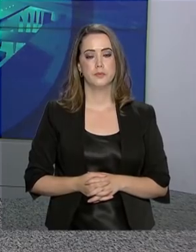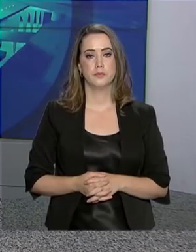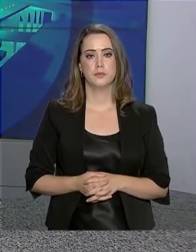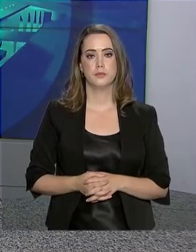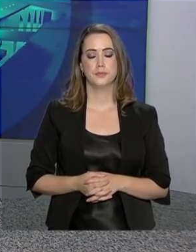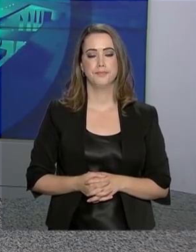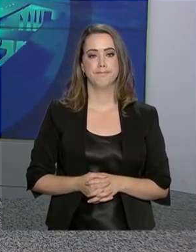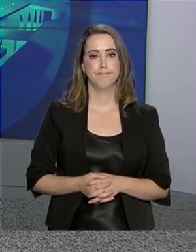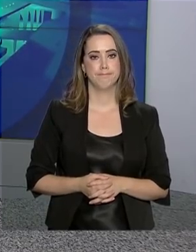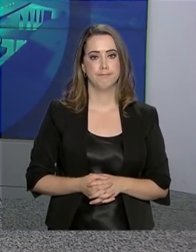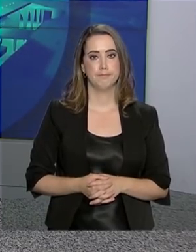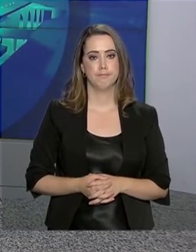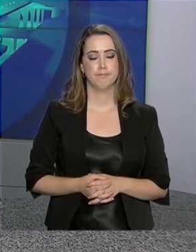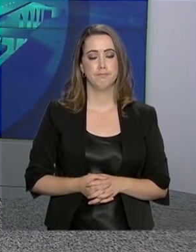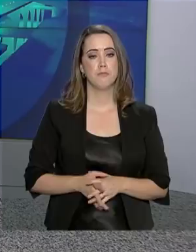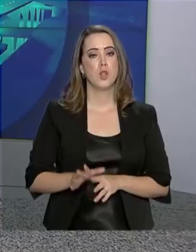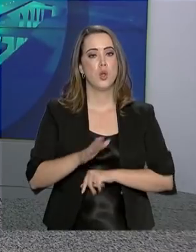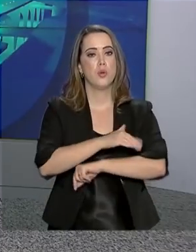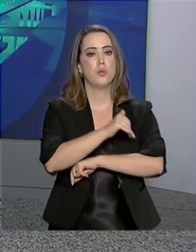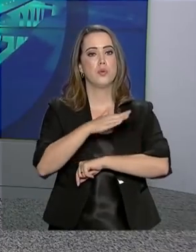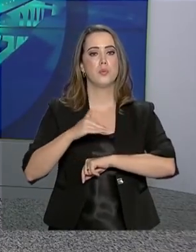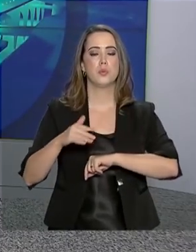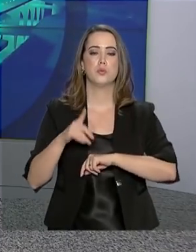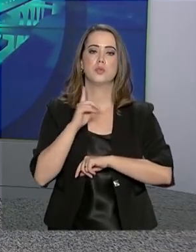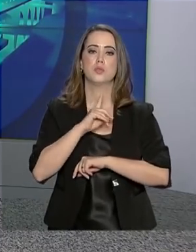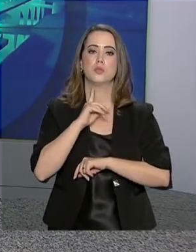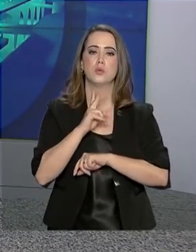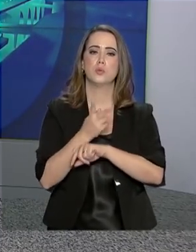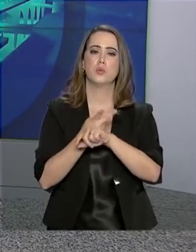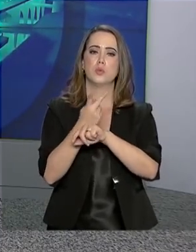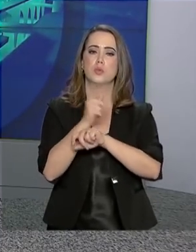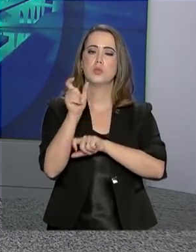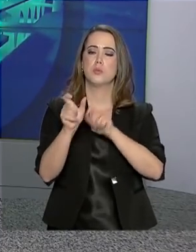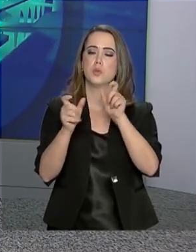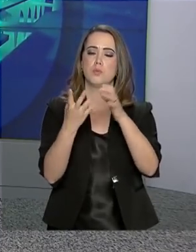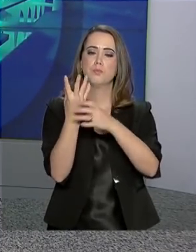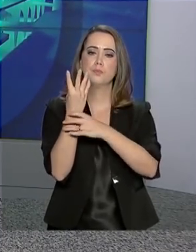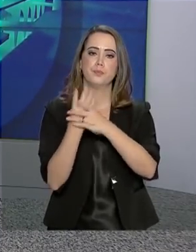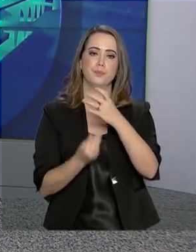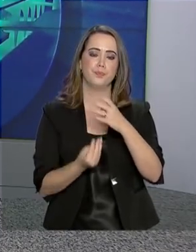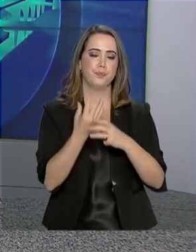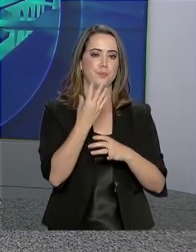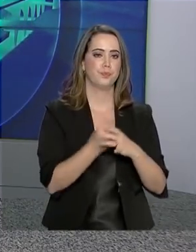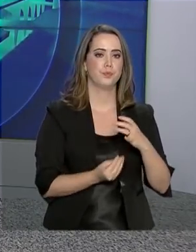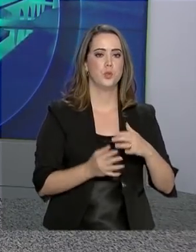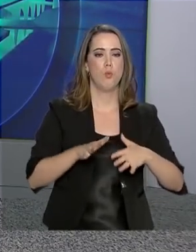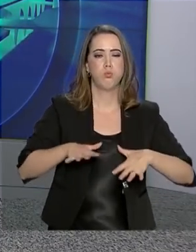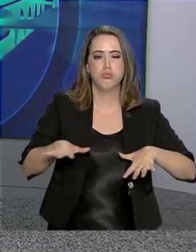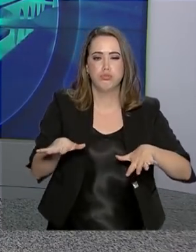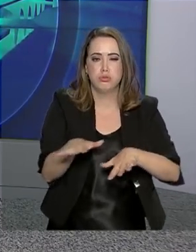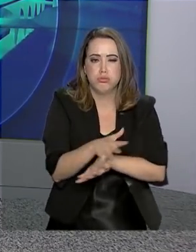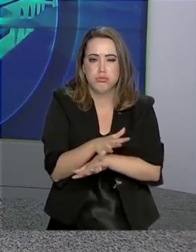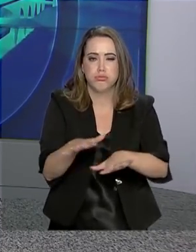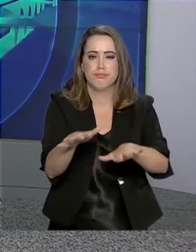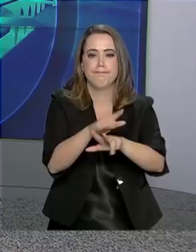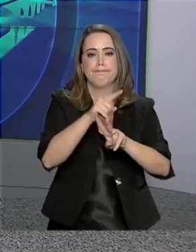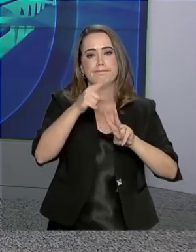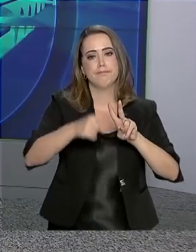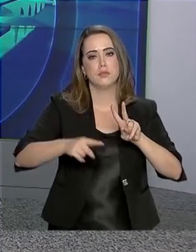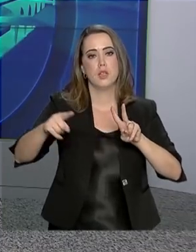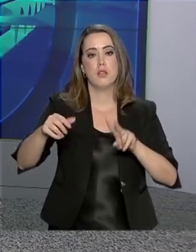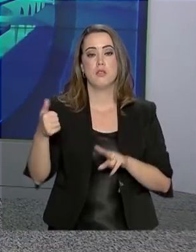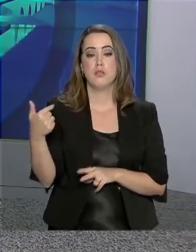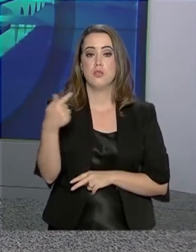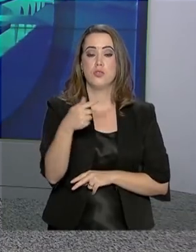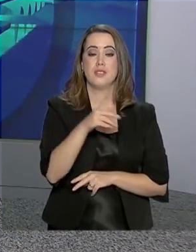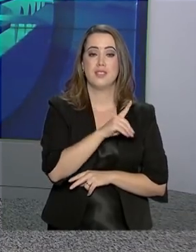em Brumadinho Minas Gerais prosseguem as buscas pelas vítimas do rompimento da barragem da mineradora Vale